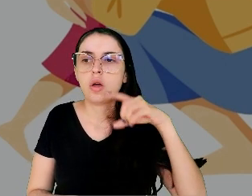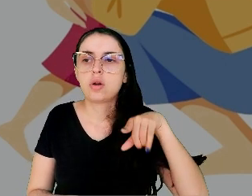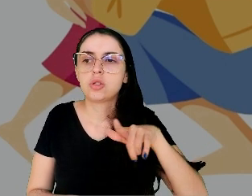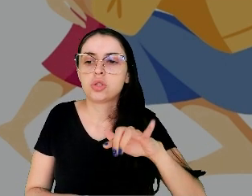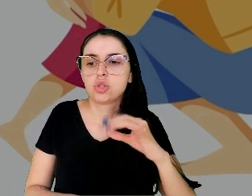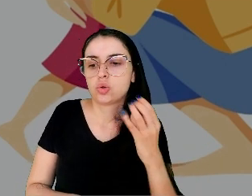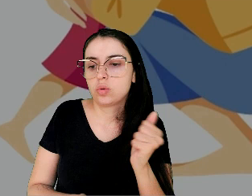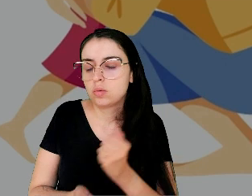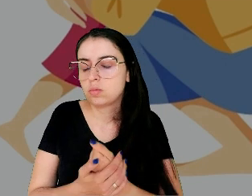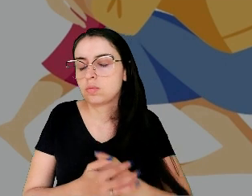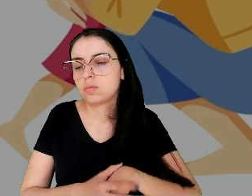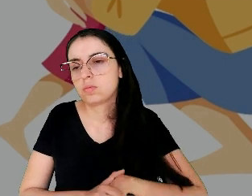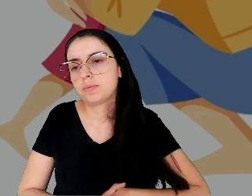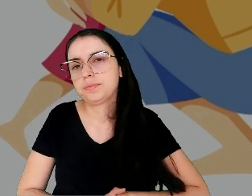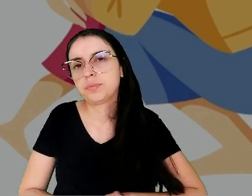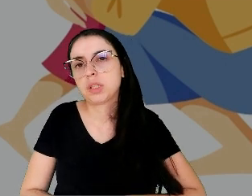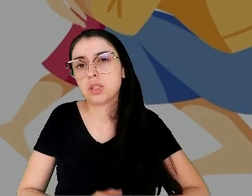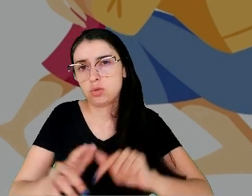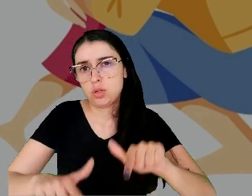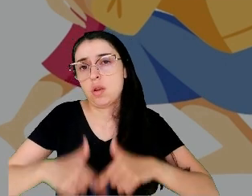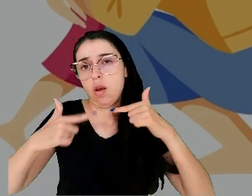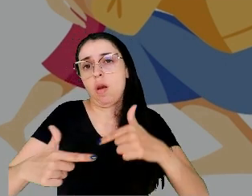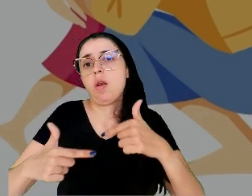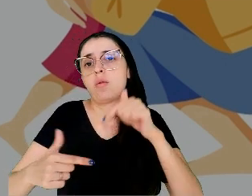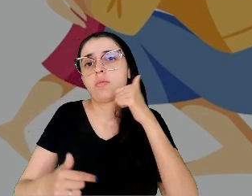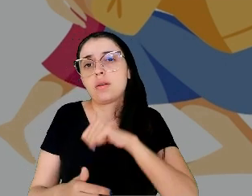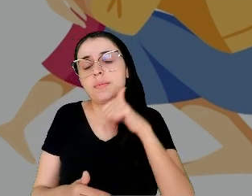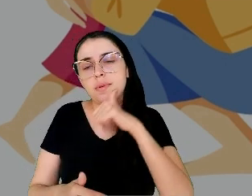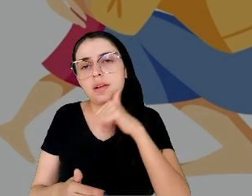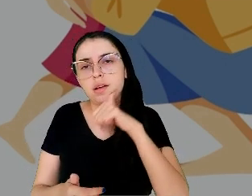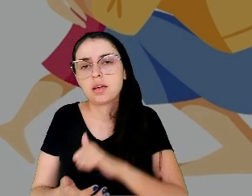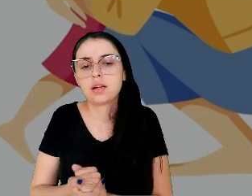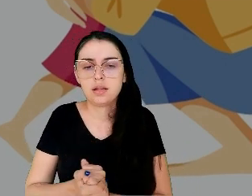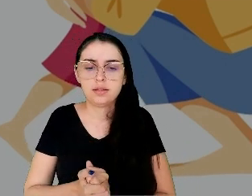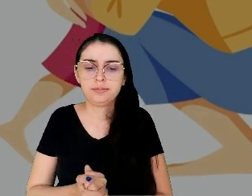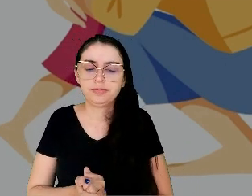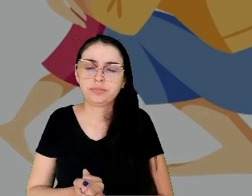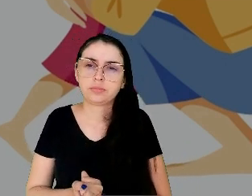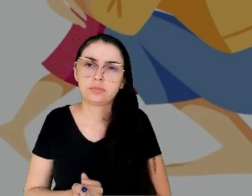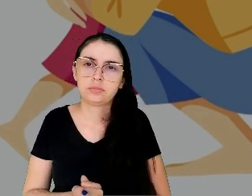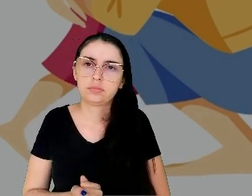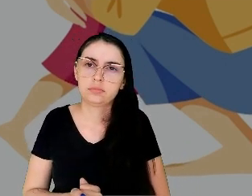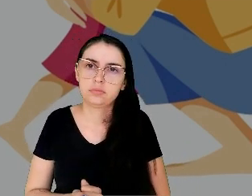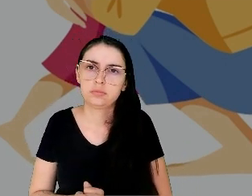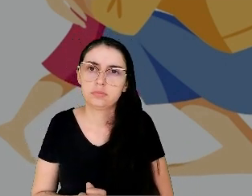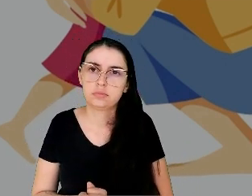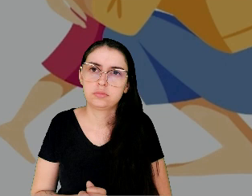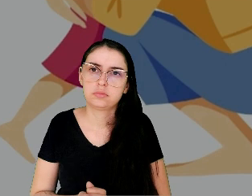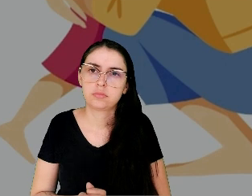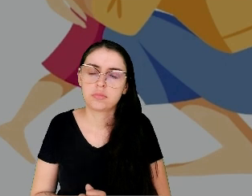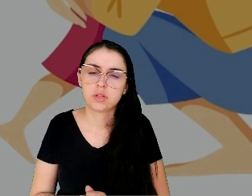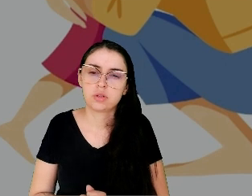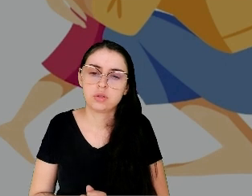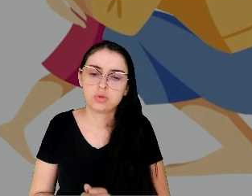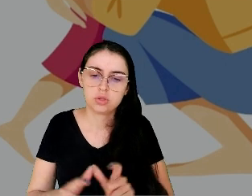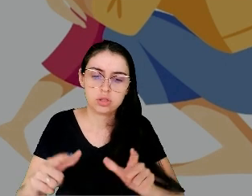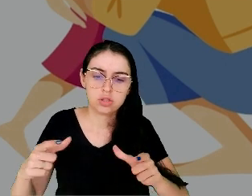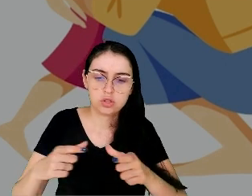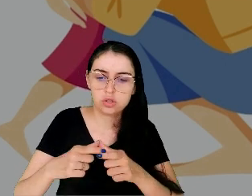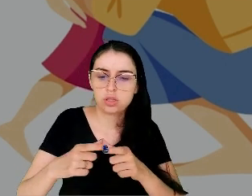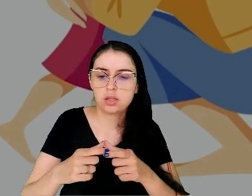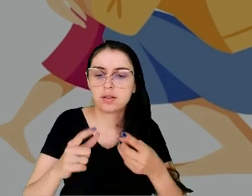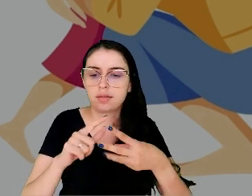que essa luta da mulher em relação ao tripé